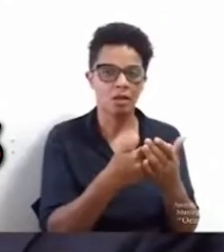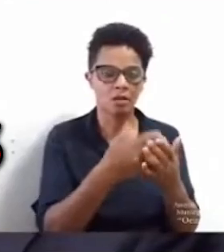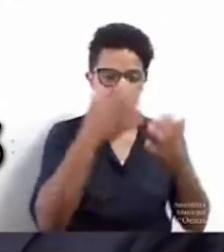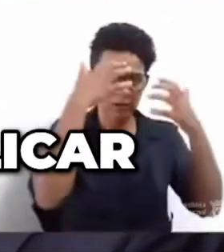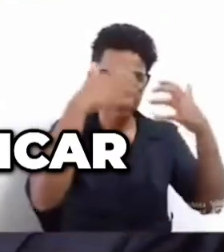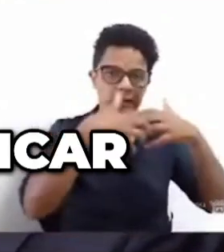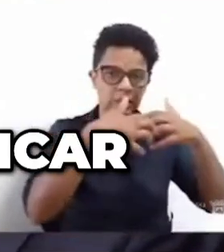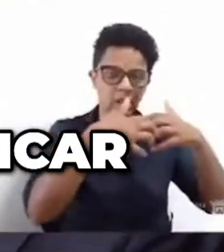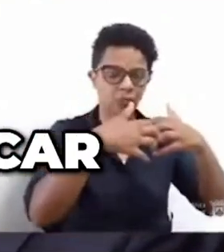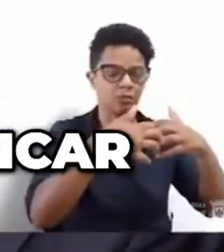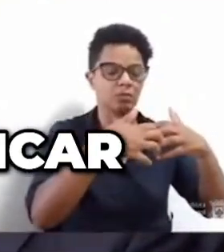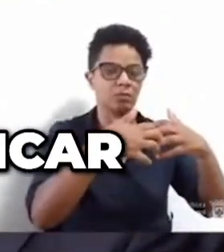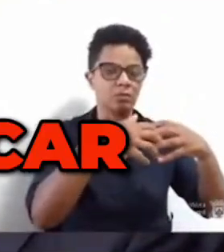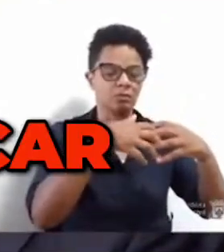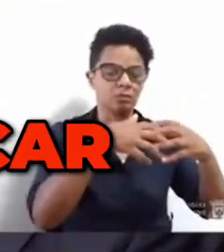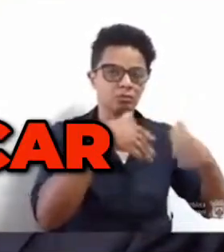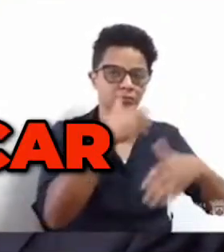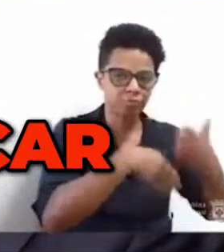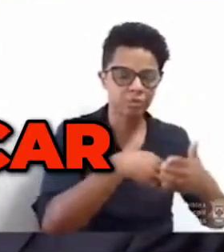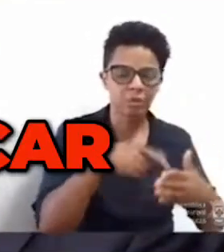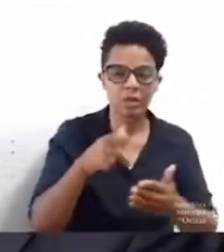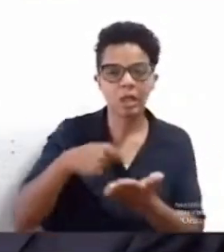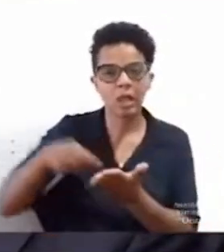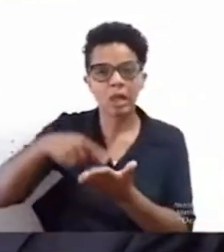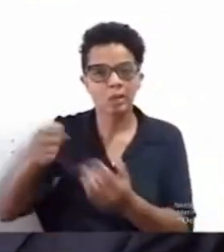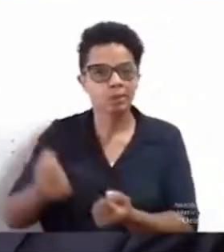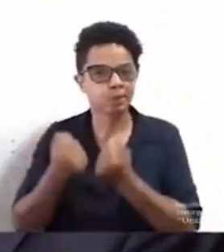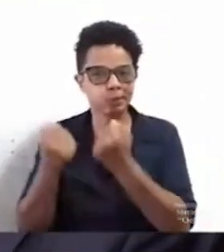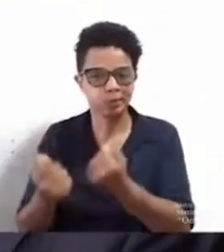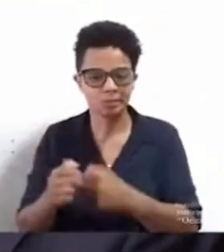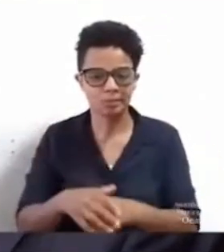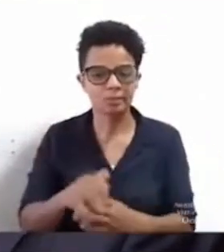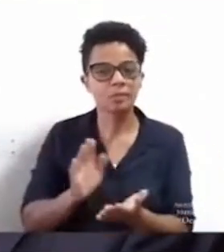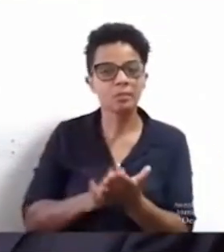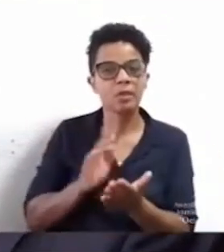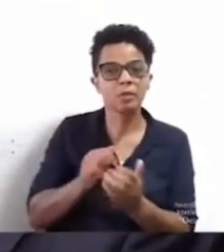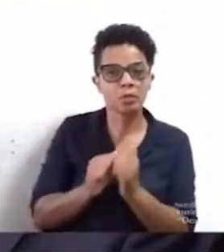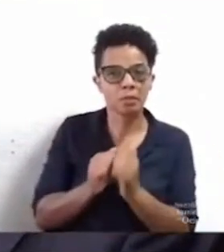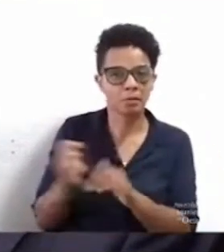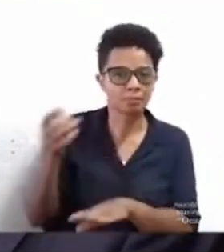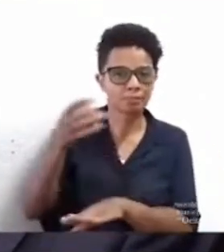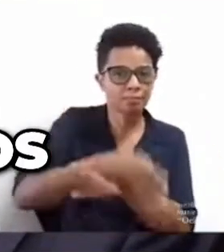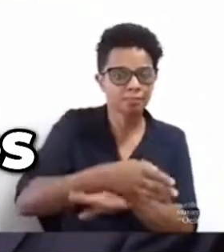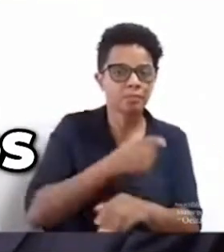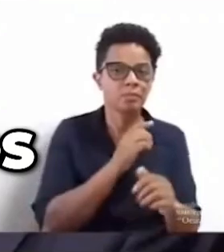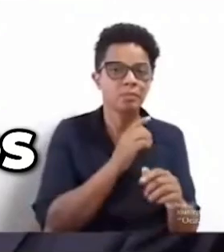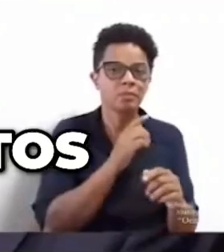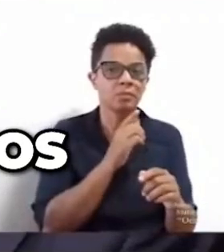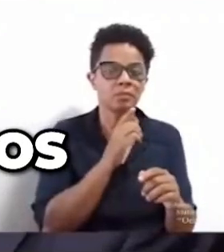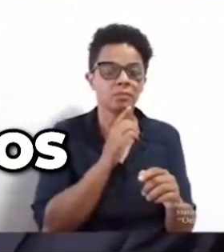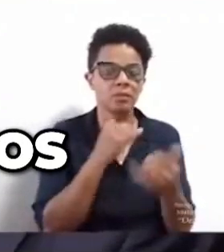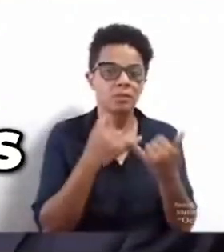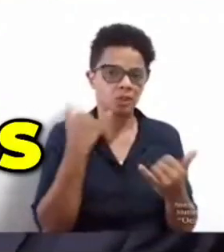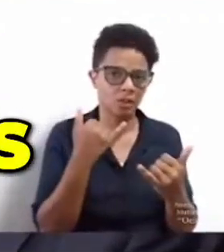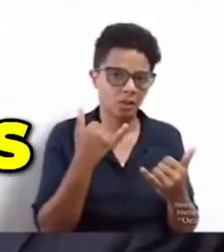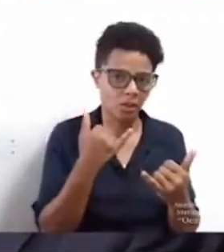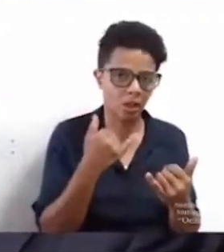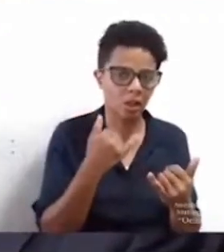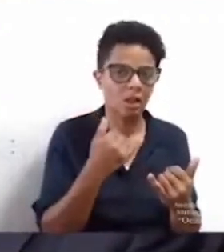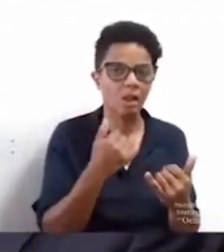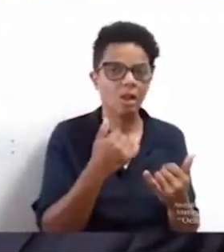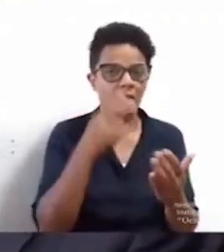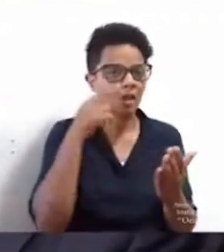os dispositivos eletrónicos não conseguem replicar. Provam que o papel supera o digital na compreensão da leitura, especialmente em